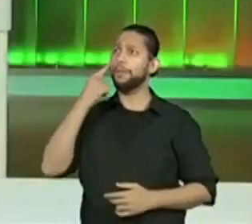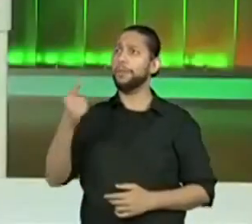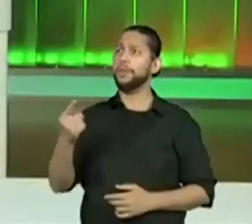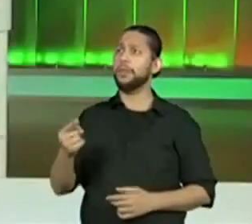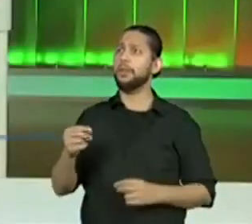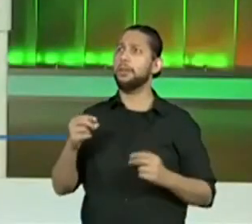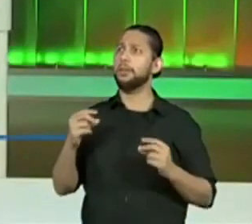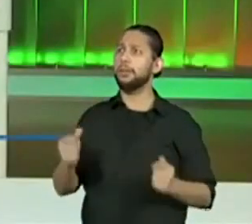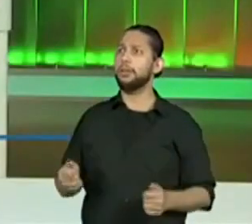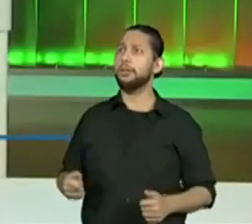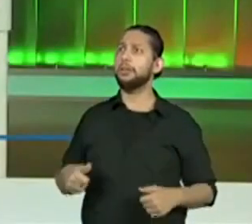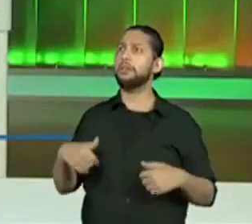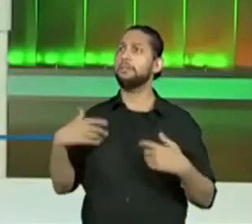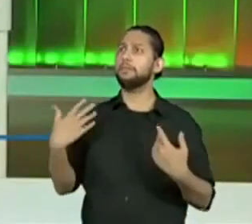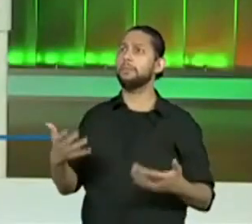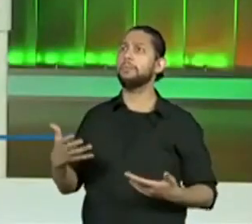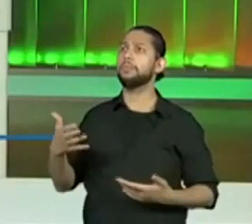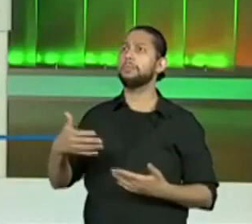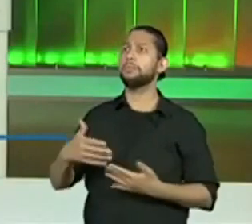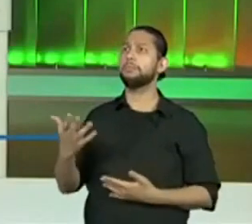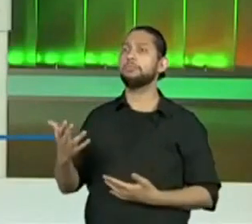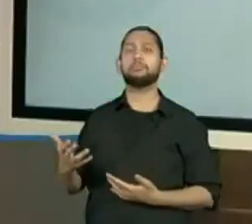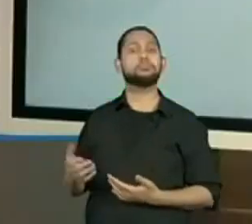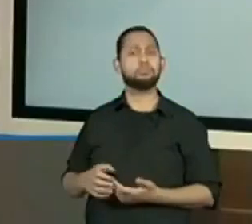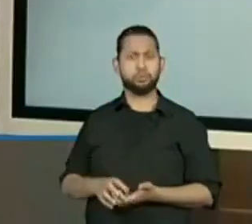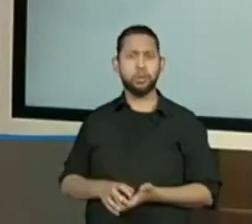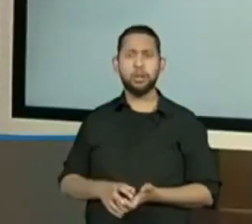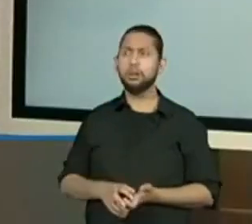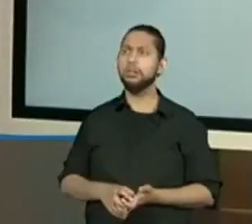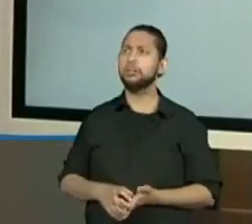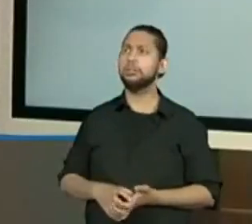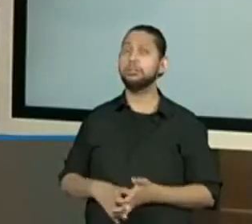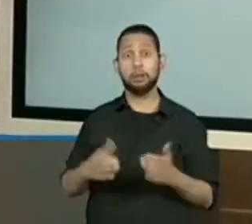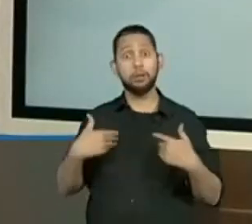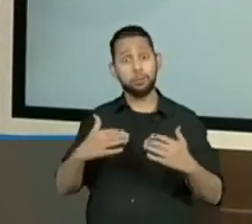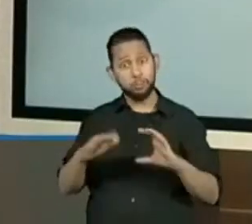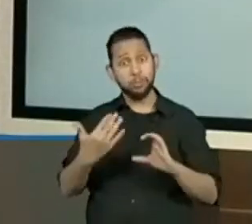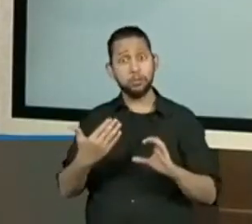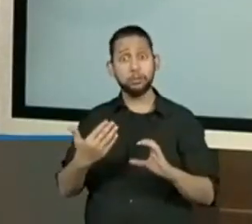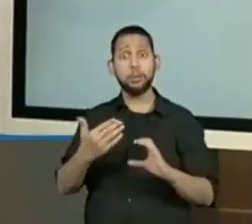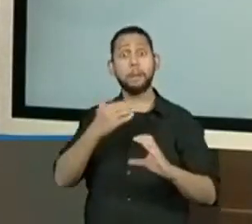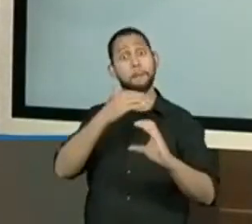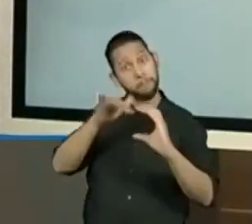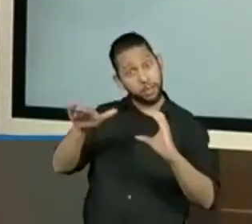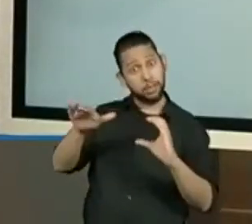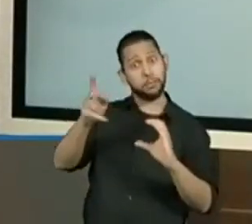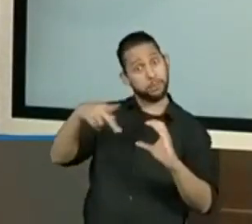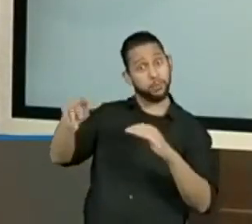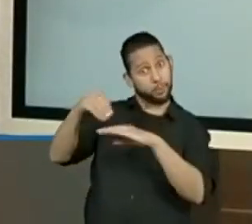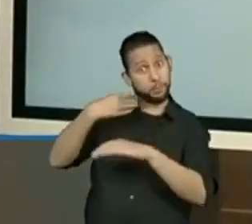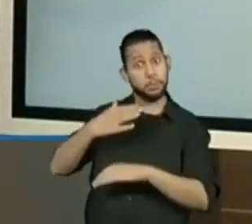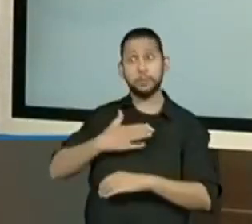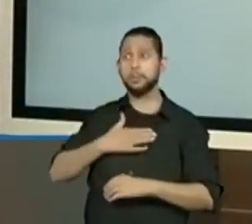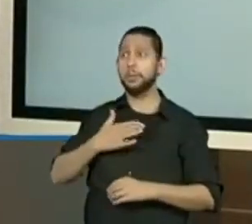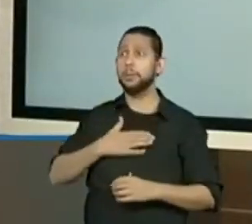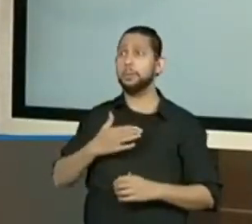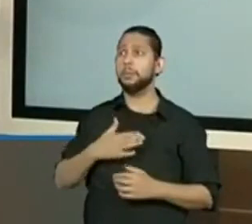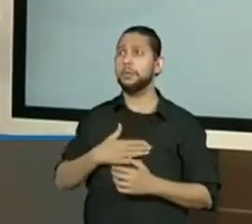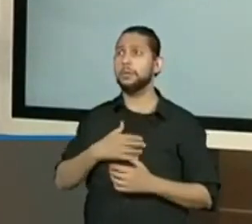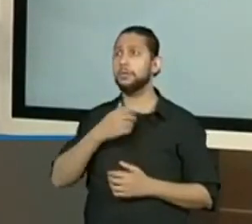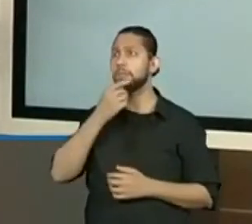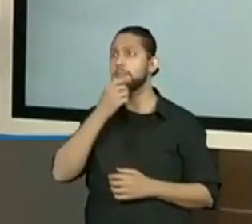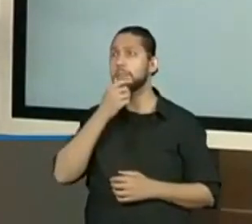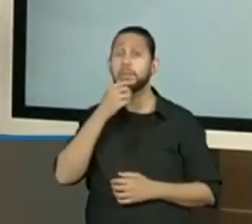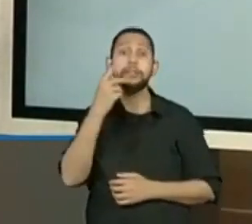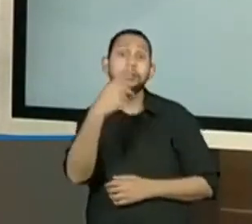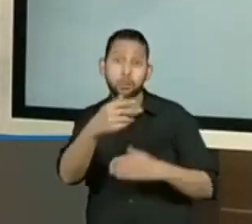e olha lá e já escreveram eu tô aqui eu tô aqui olhando gente não consegue